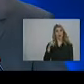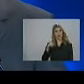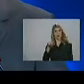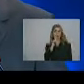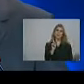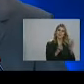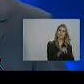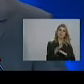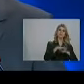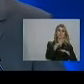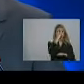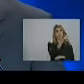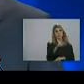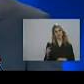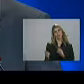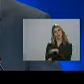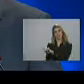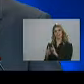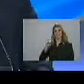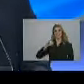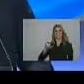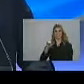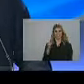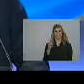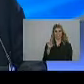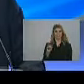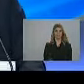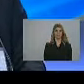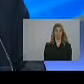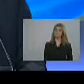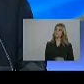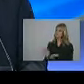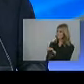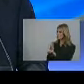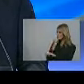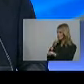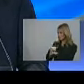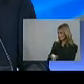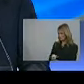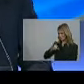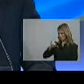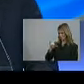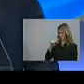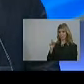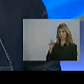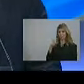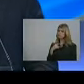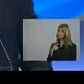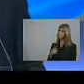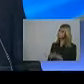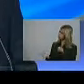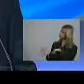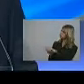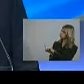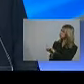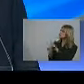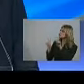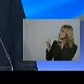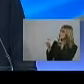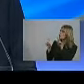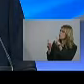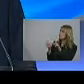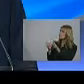senhor precisa fazer pergunta para a candidata Jandira Fegali. Jandira, boa noite. Eu queria te fazer uma pergunta sobre a